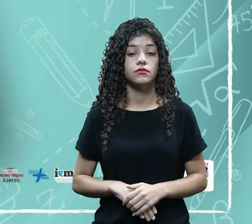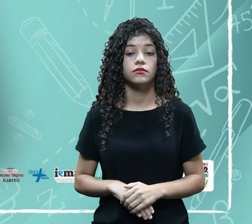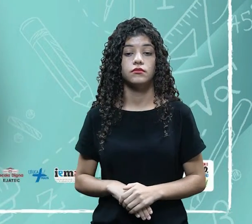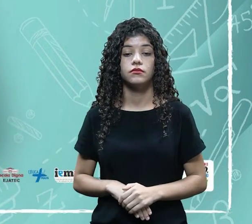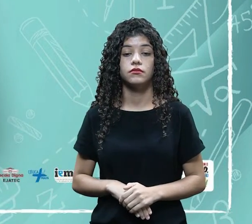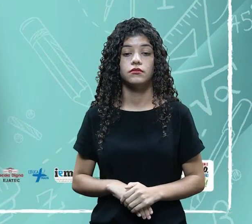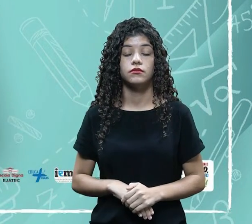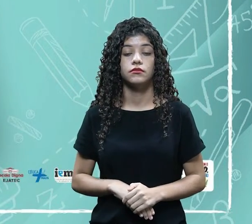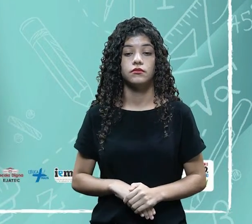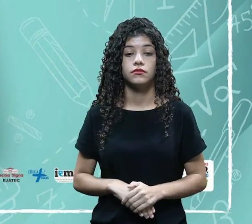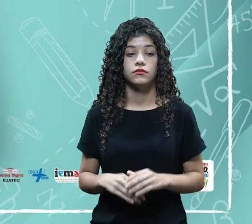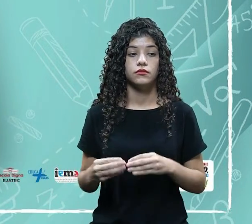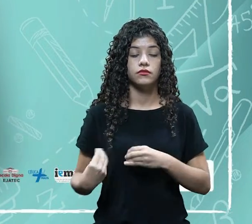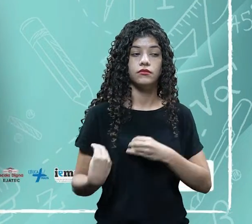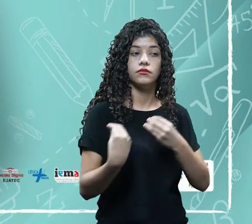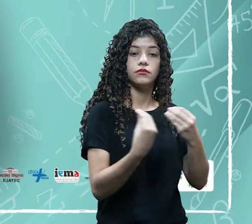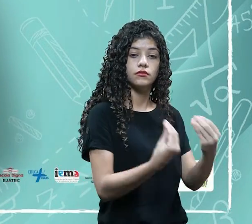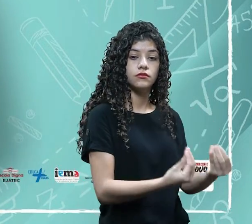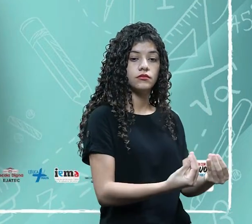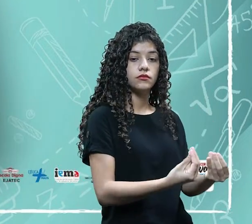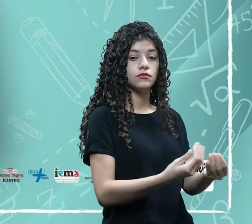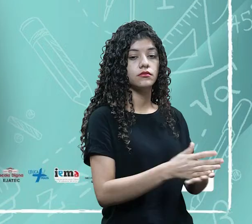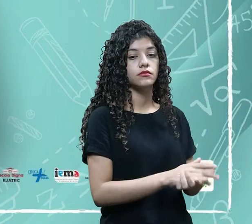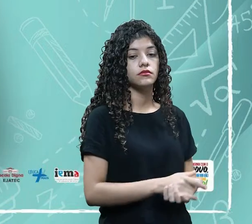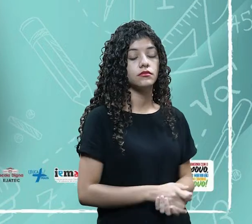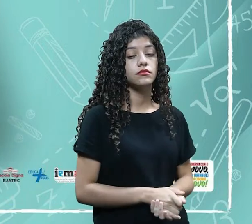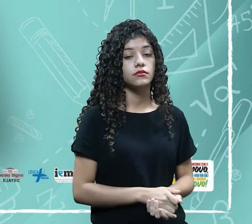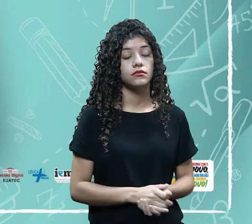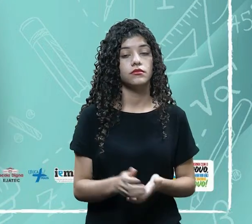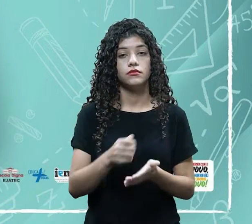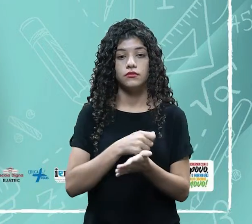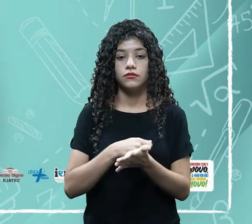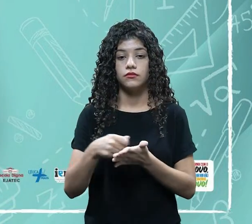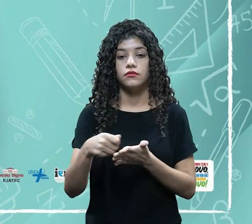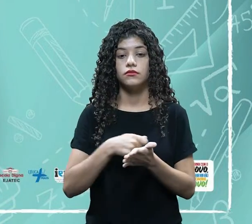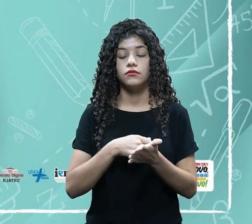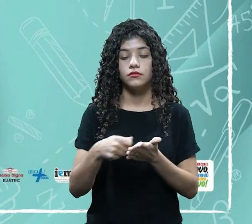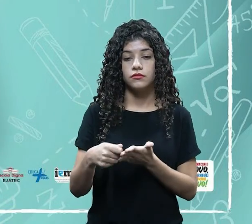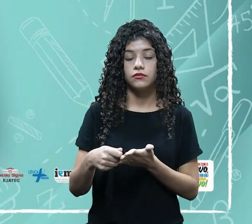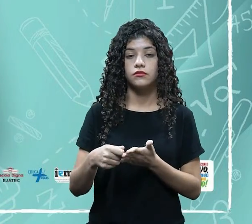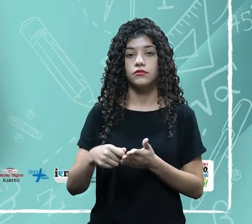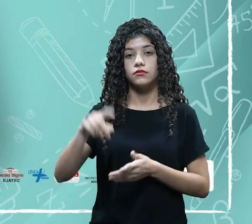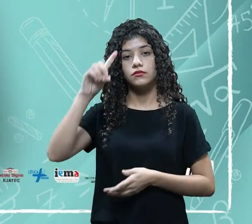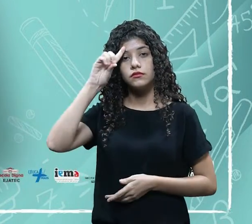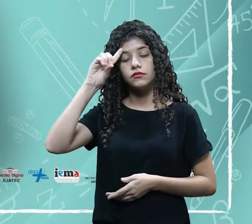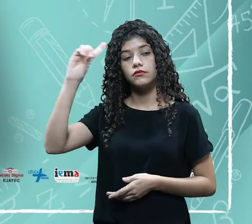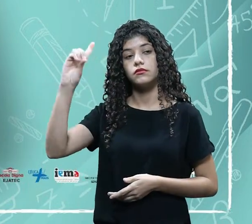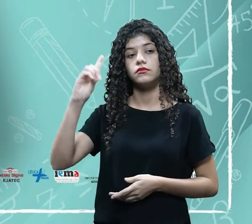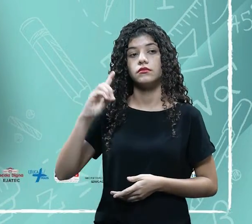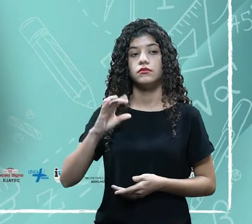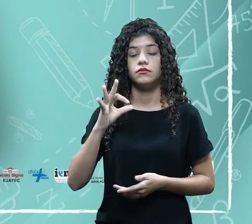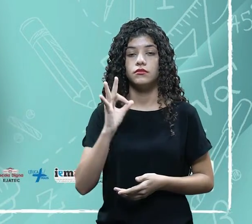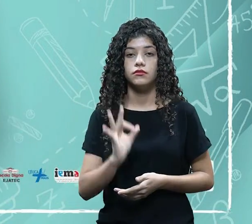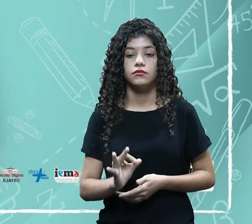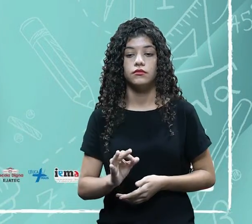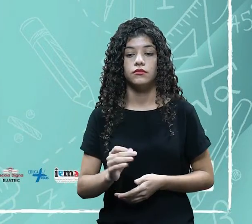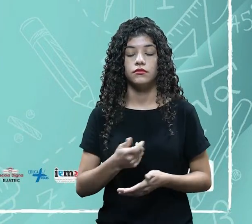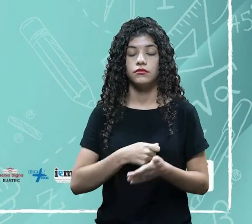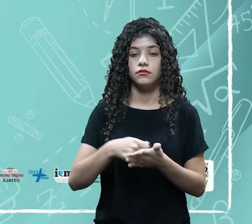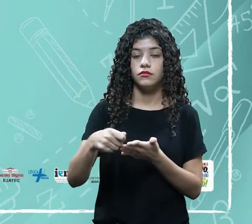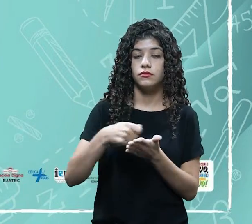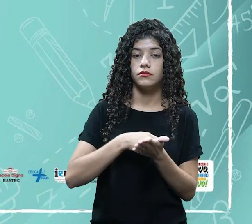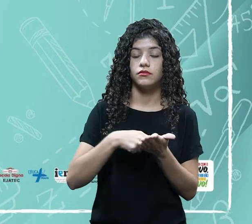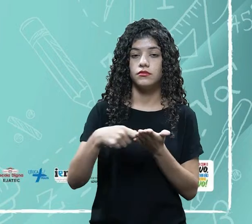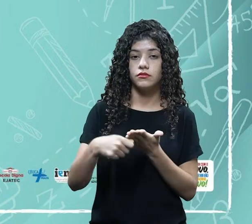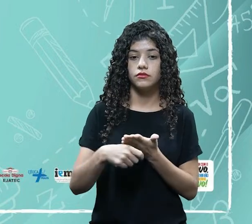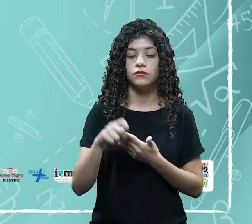órgão público, você entregava um documento, você era anotado lá no caderninho de protocolo, o dia, a data, né, por quem de fato, a